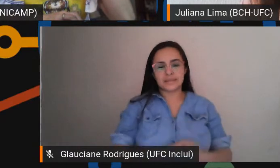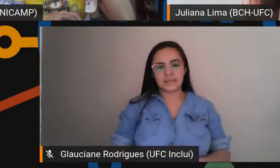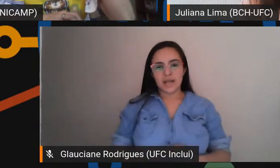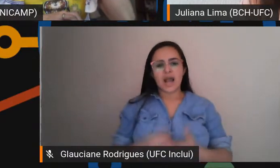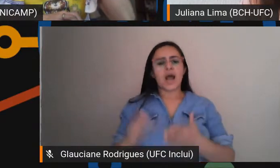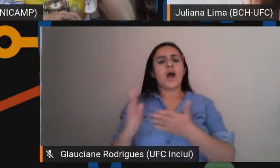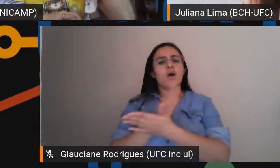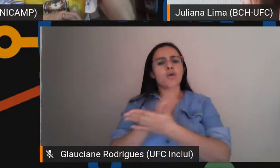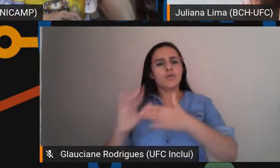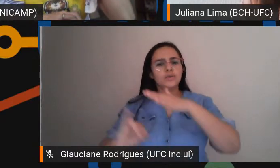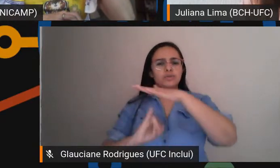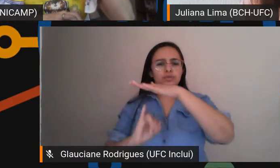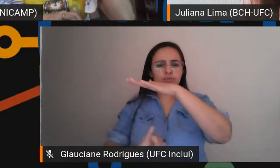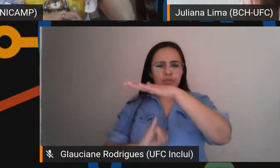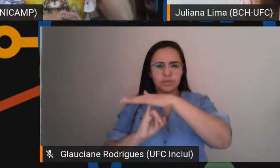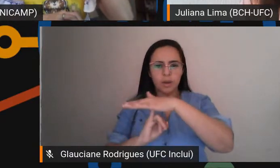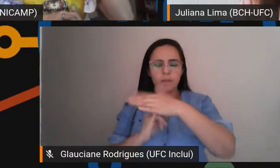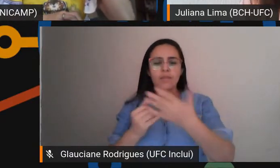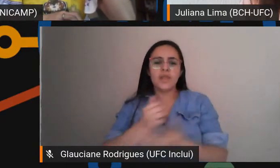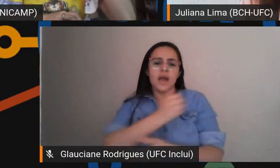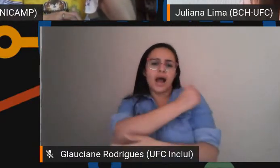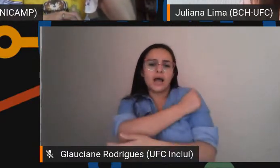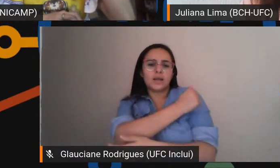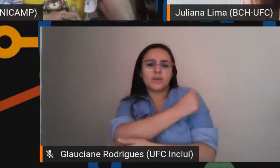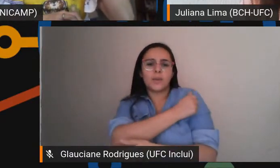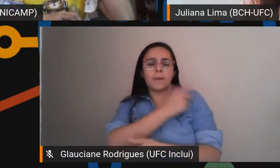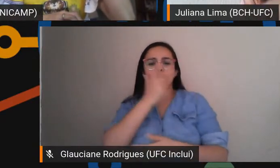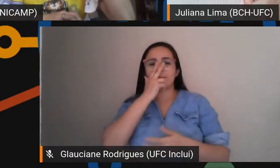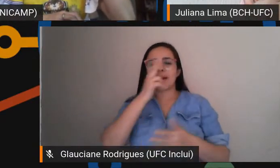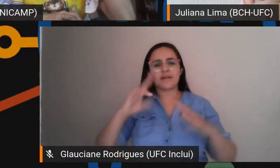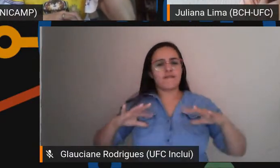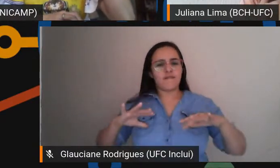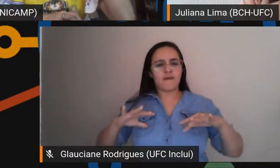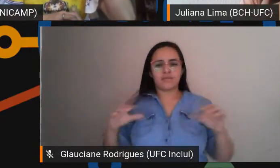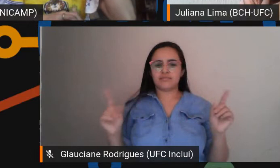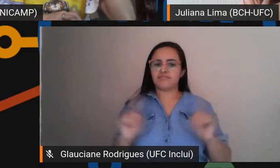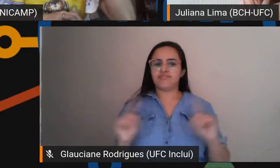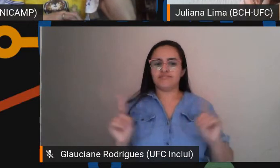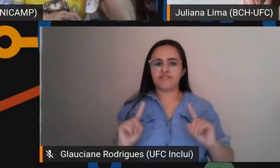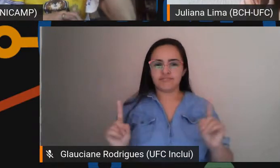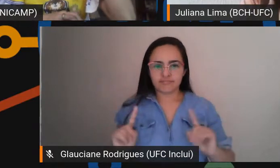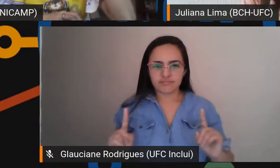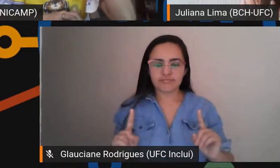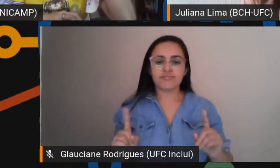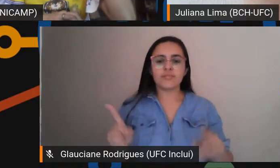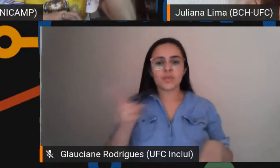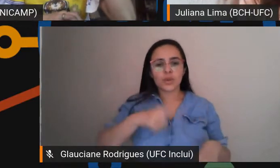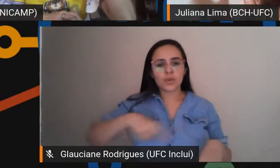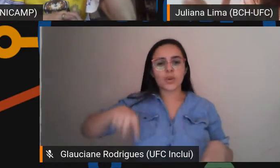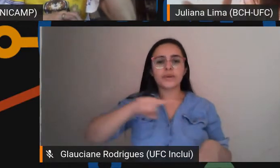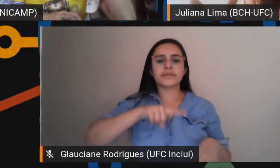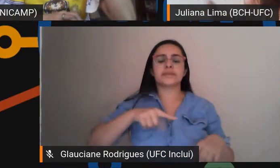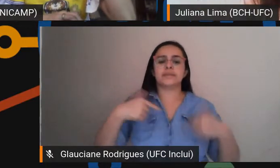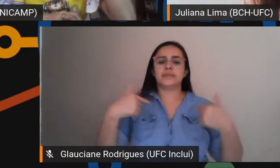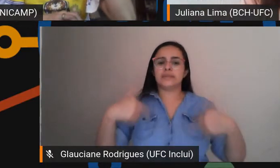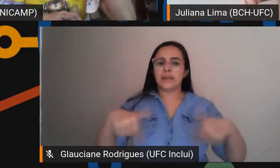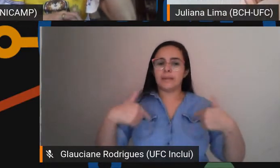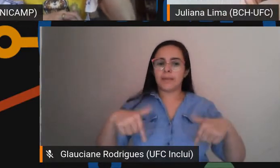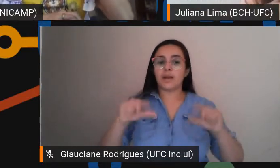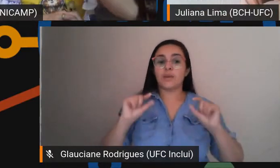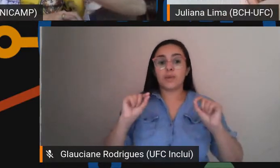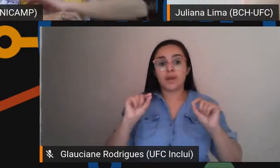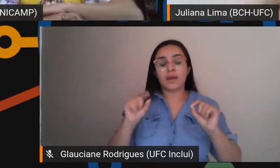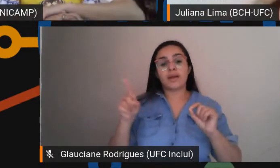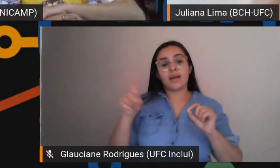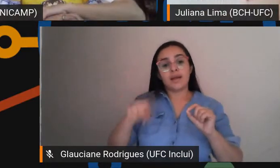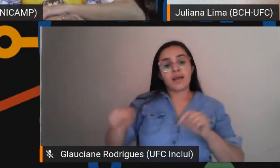o aluno chega aqui, você tem que fazer... Para ele, não é assim. Uhum. Nós trabalhamos na seguinte perspectiva, capacitar esses usuários para